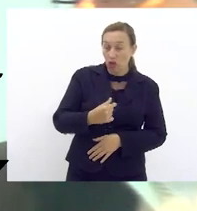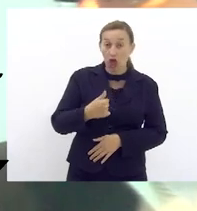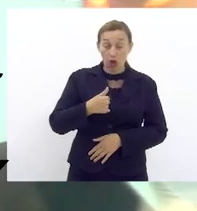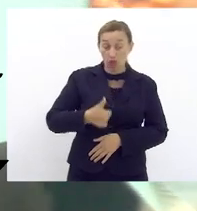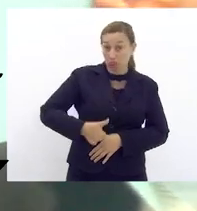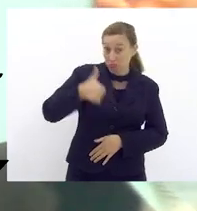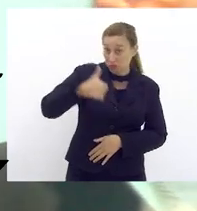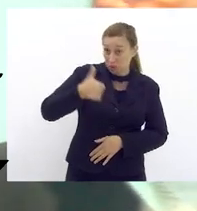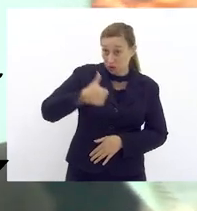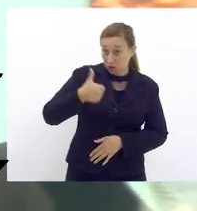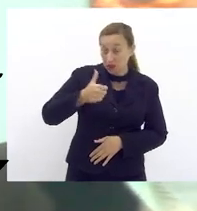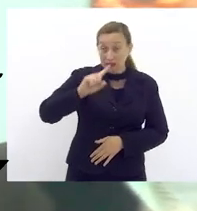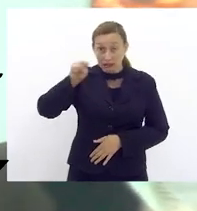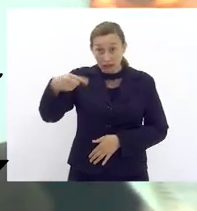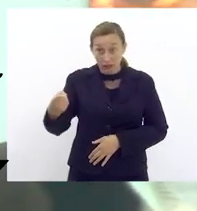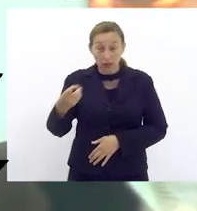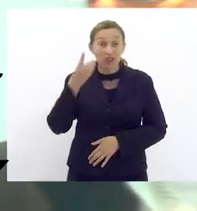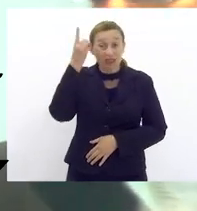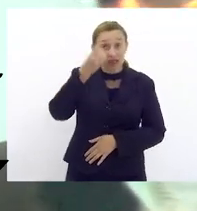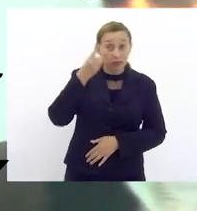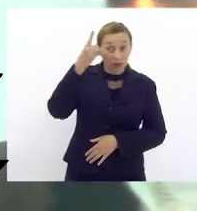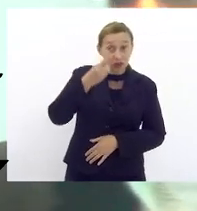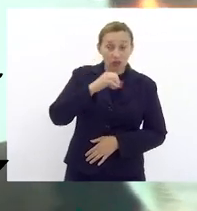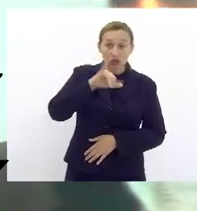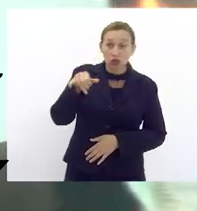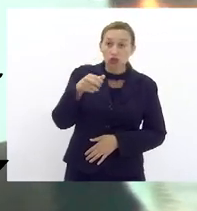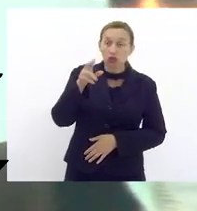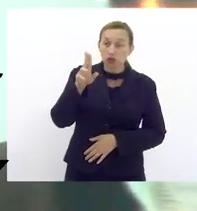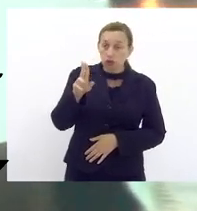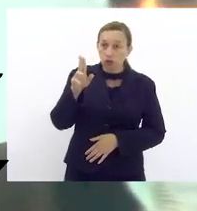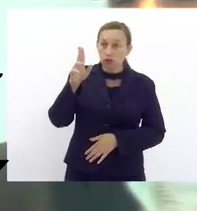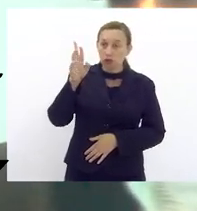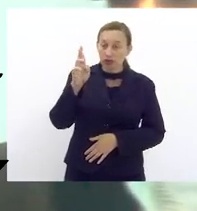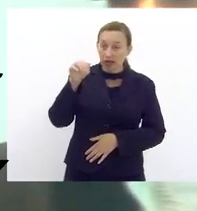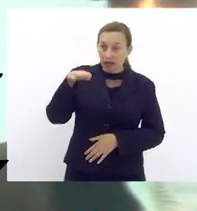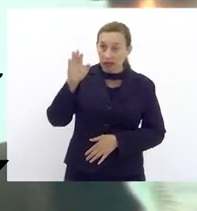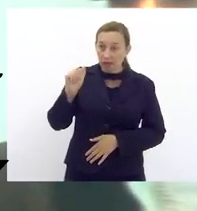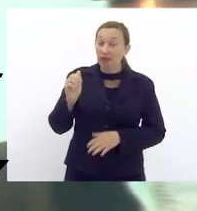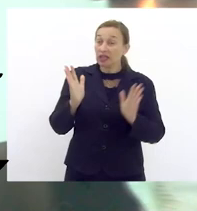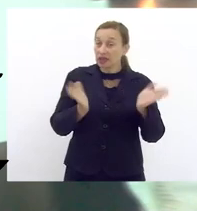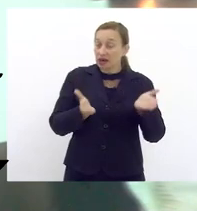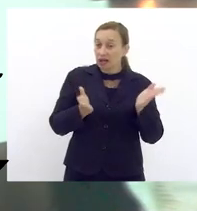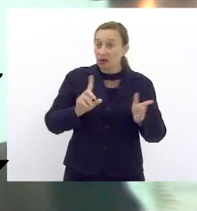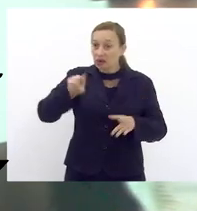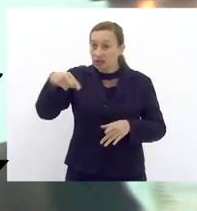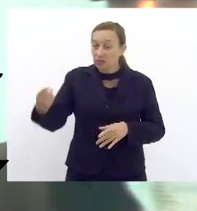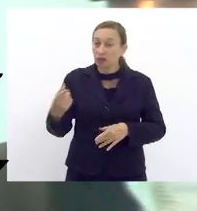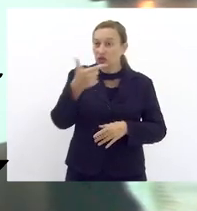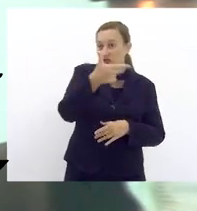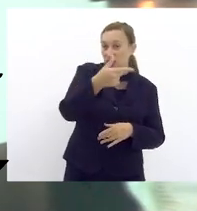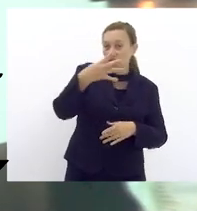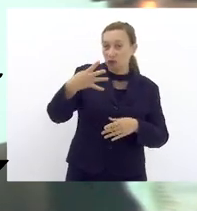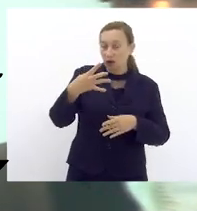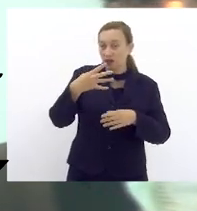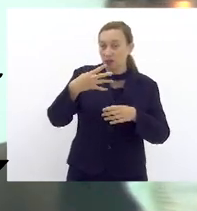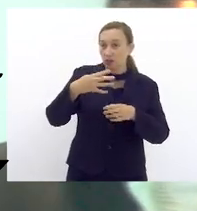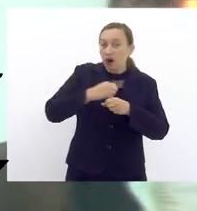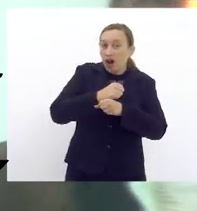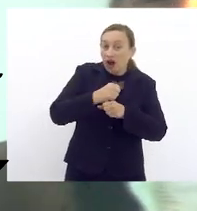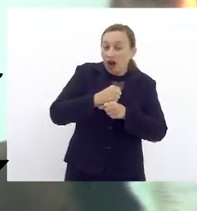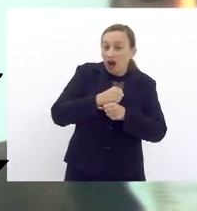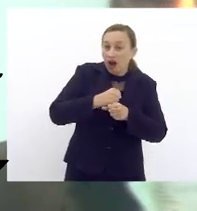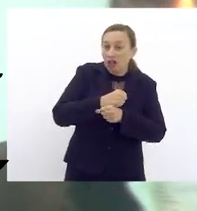o primeiro depois a deputada Jurema Batista e agora depois de 24 anos de eu ter